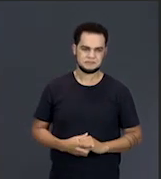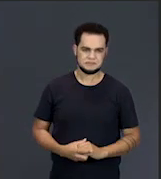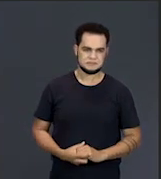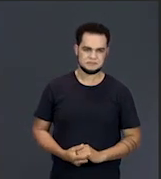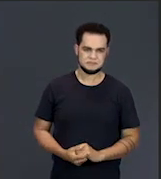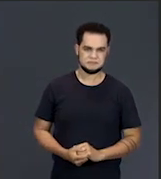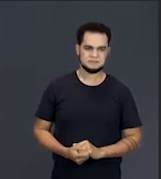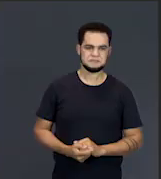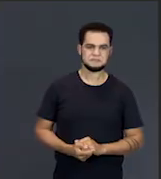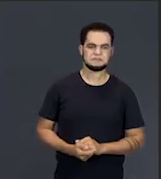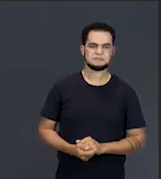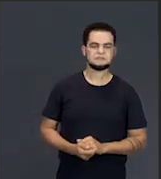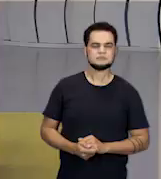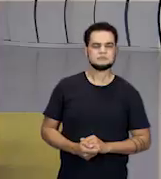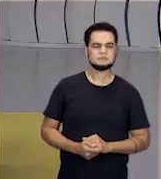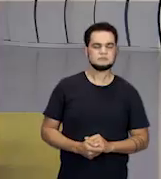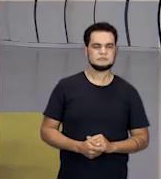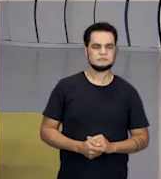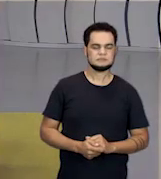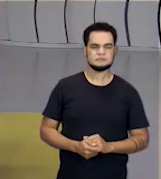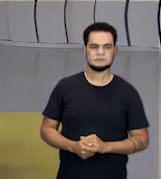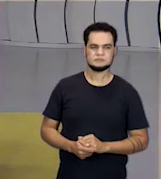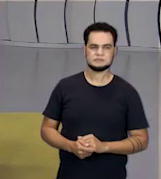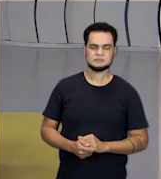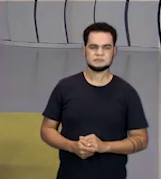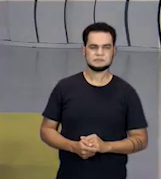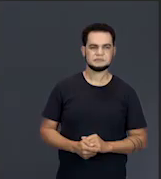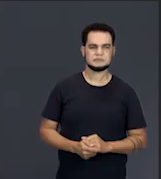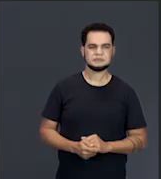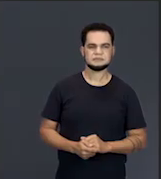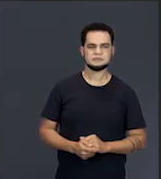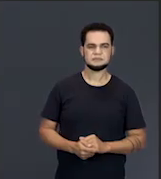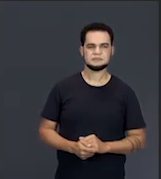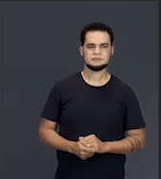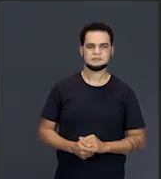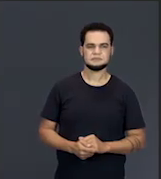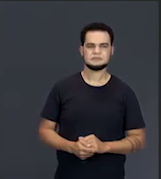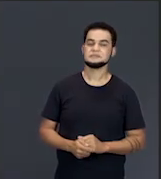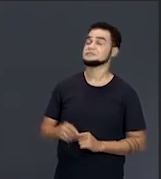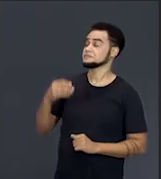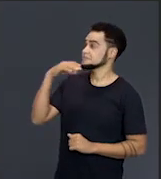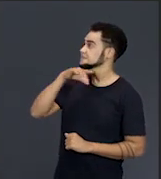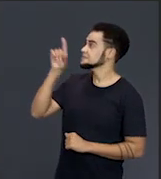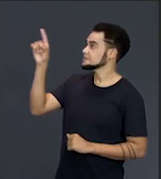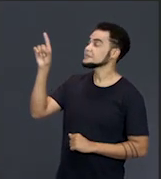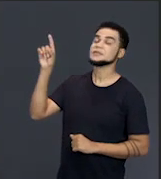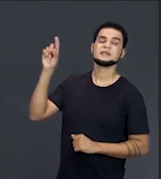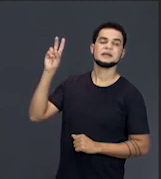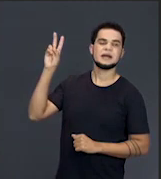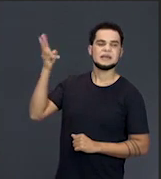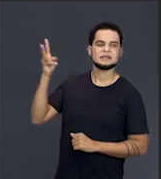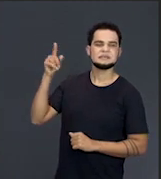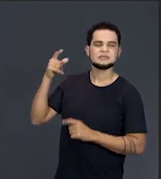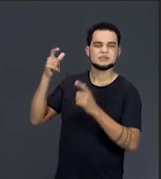trocar de cor aqui para a gente perceber. Então, ó, vai ter o corte nesse ponto.